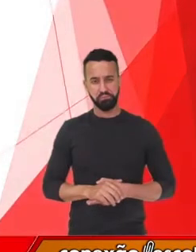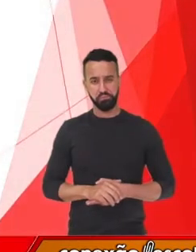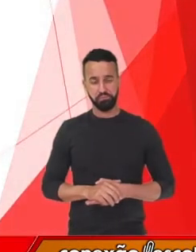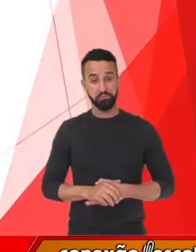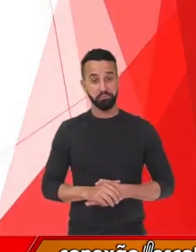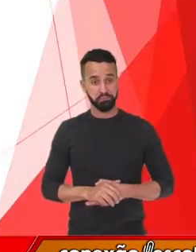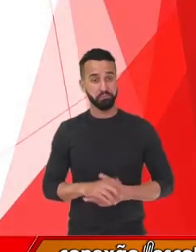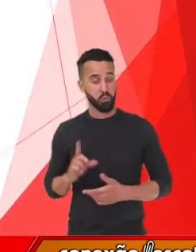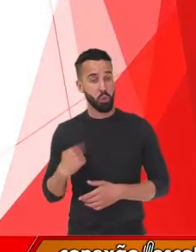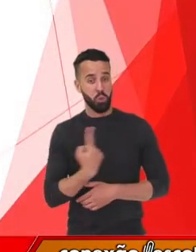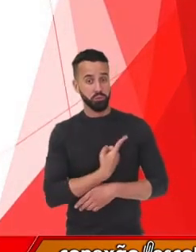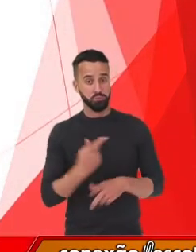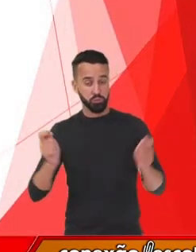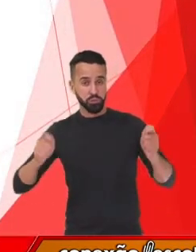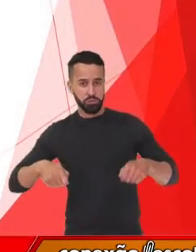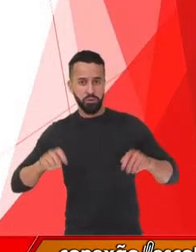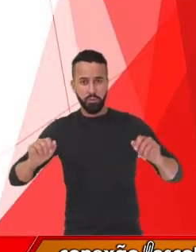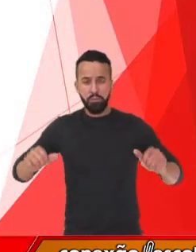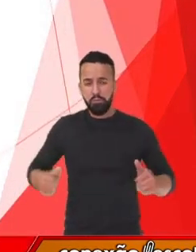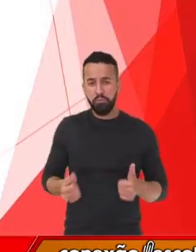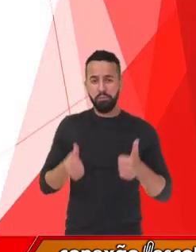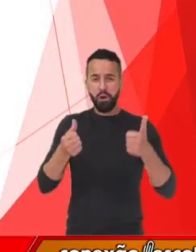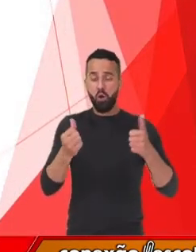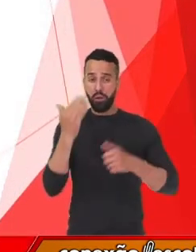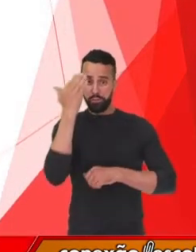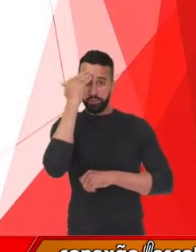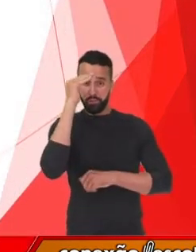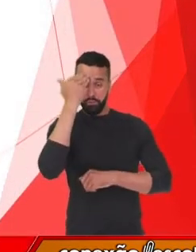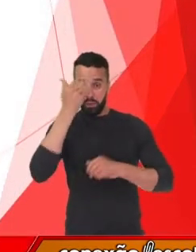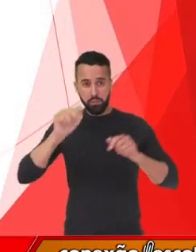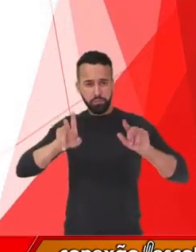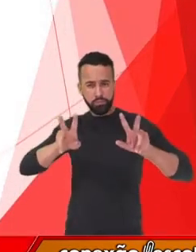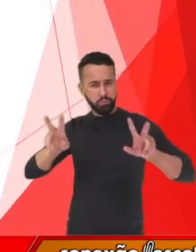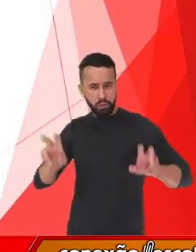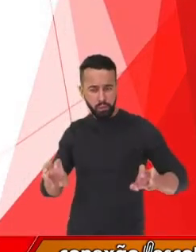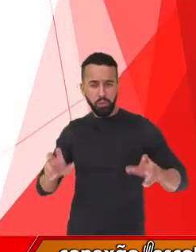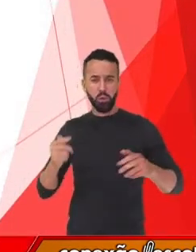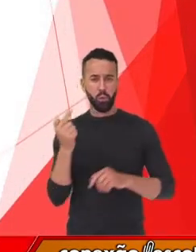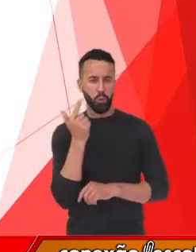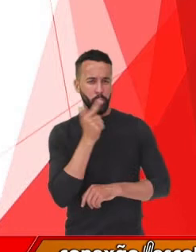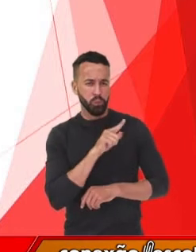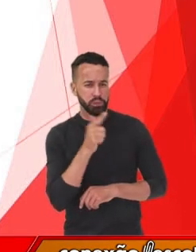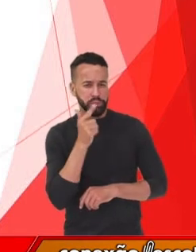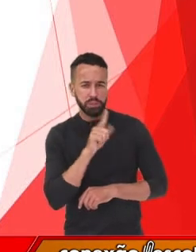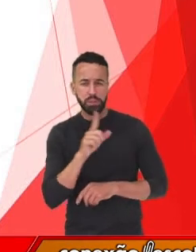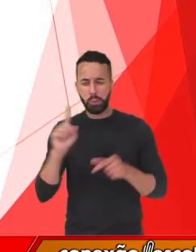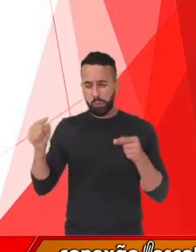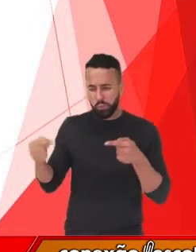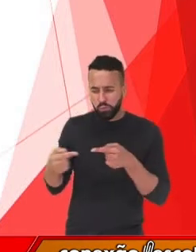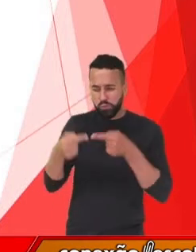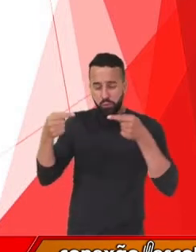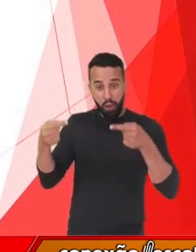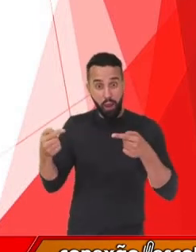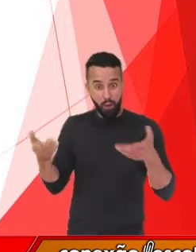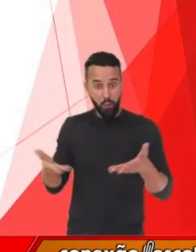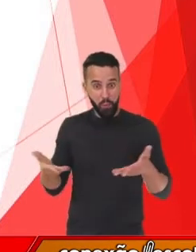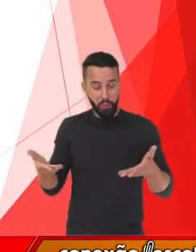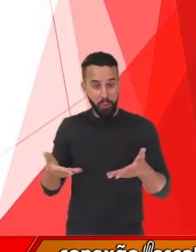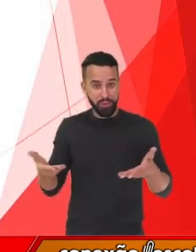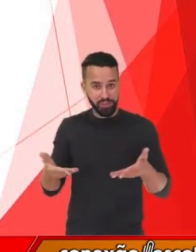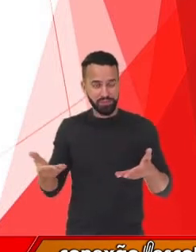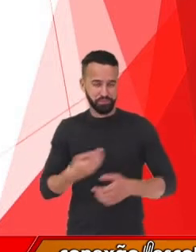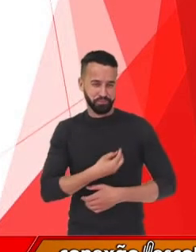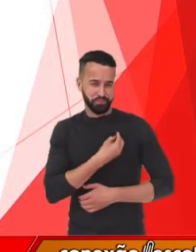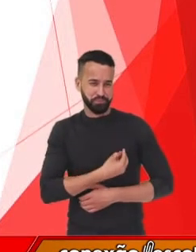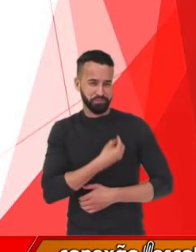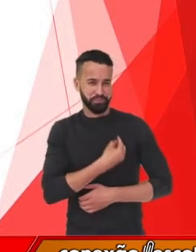Para que possamos melhorar o entendimento sobre o assunto e conseguir relacioná-lo com o nosso presente, nós vamos